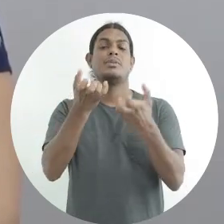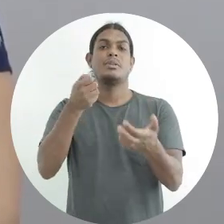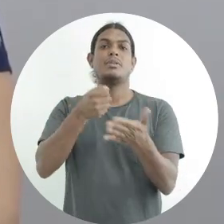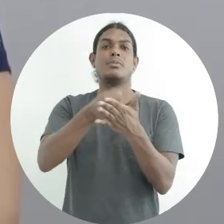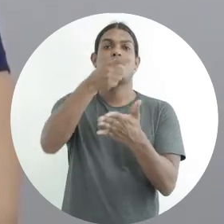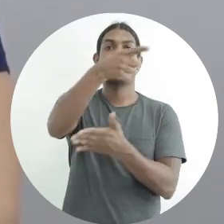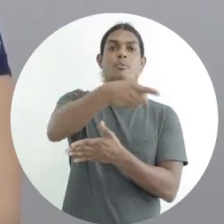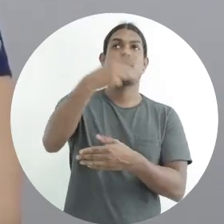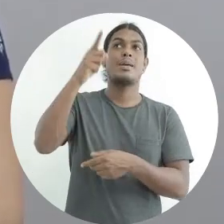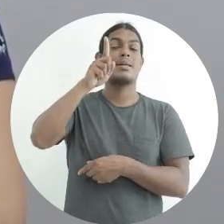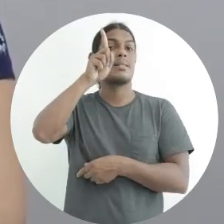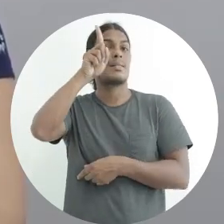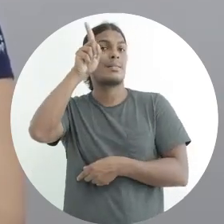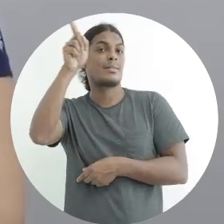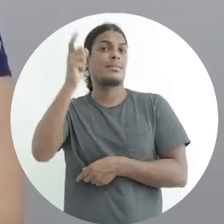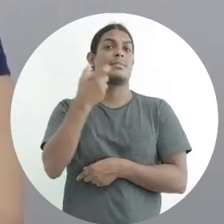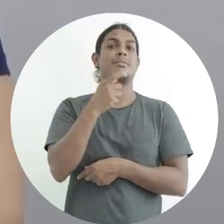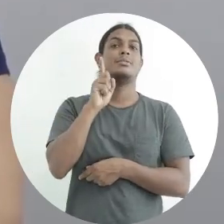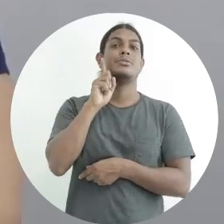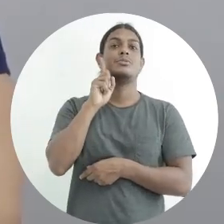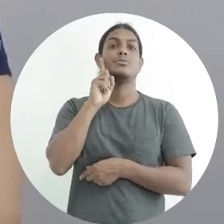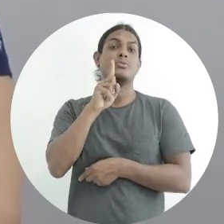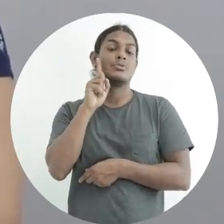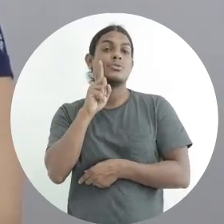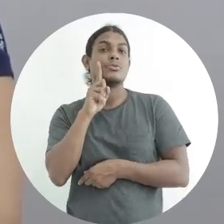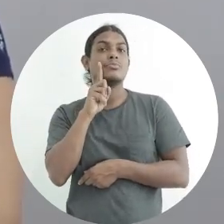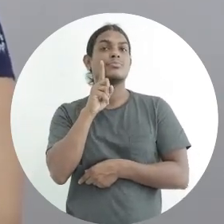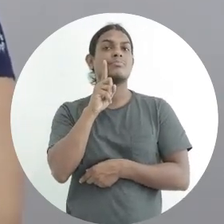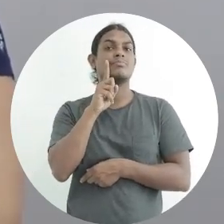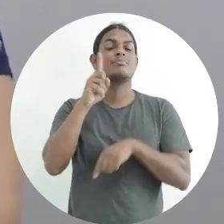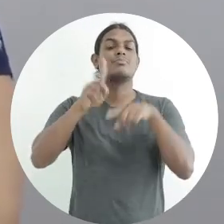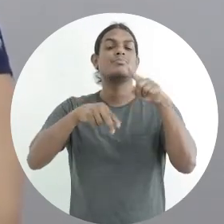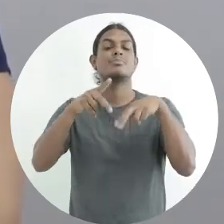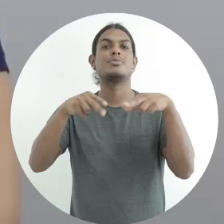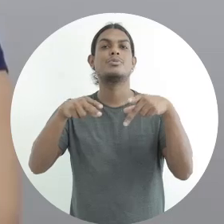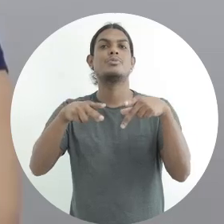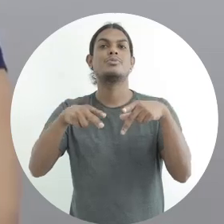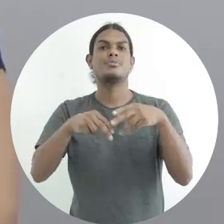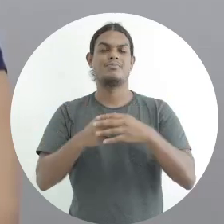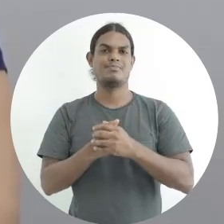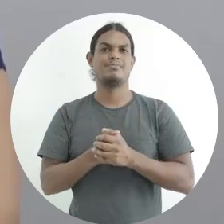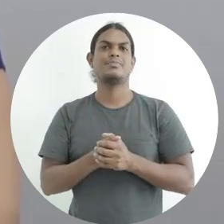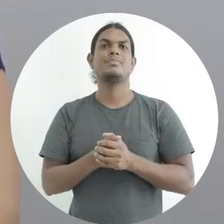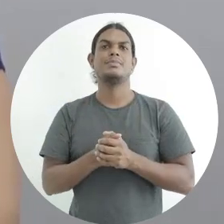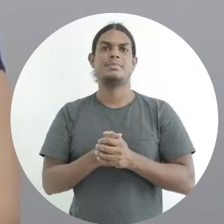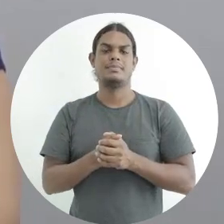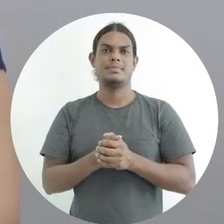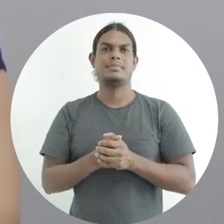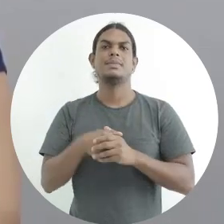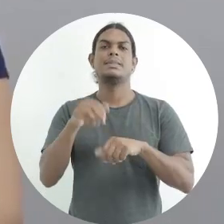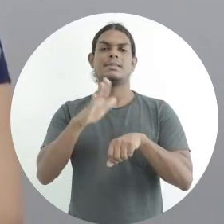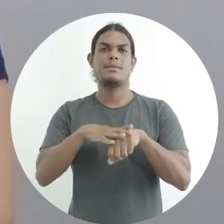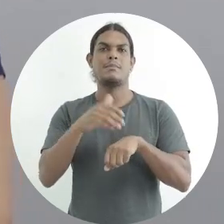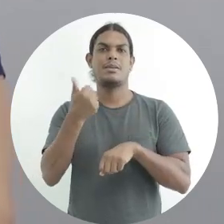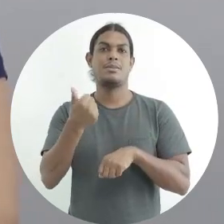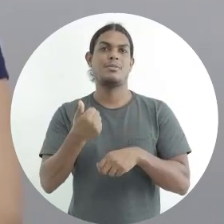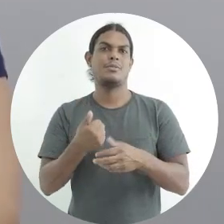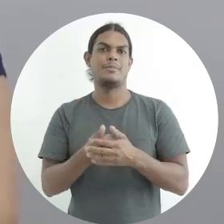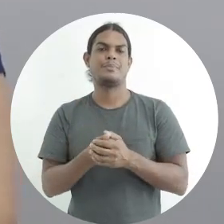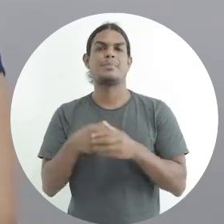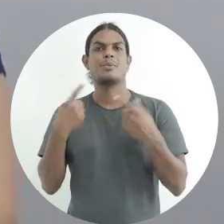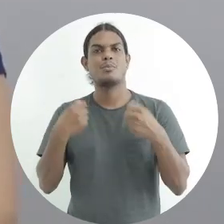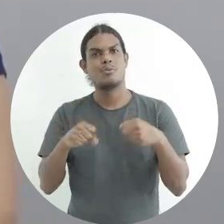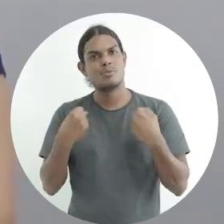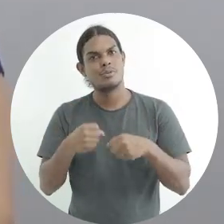importados. Se o dólar estiver muito baixo, muita gente termina por comprar fora, importar produtos. Então é por isso que o